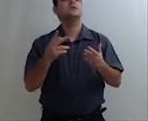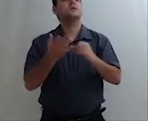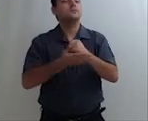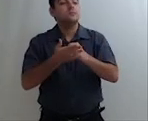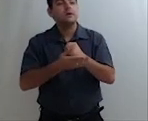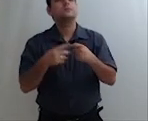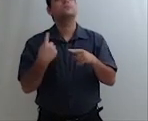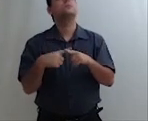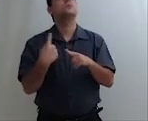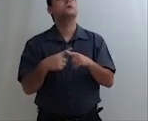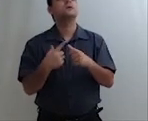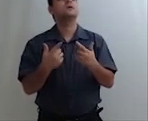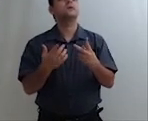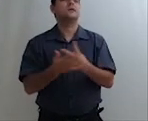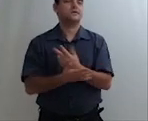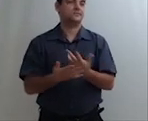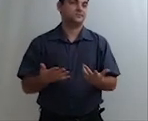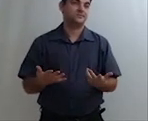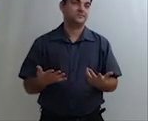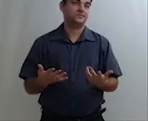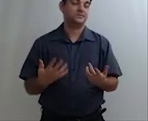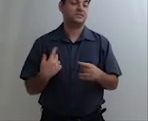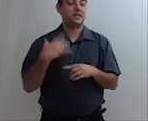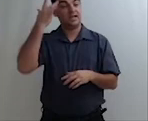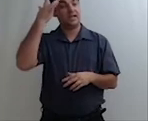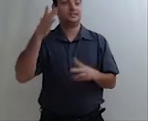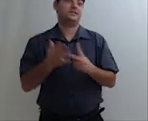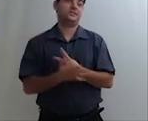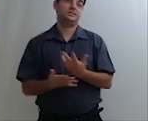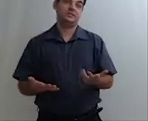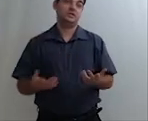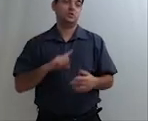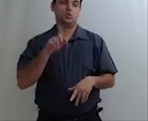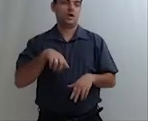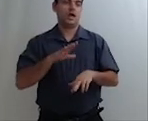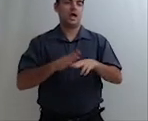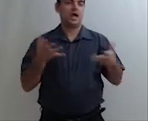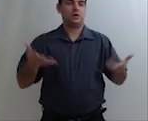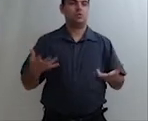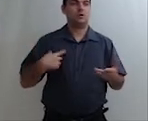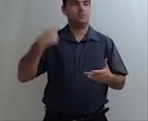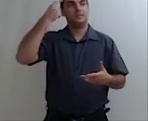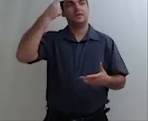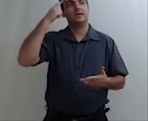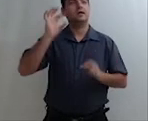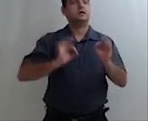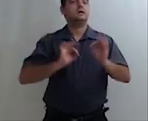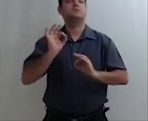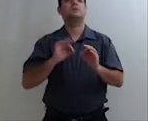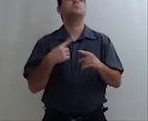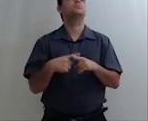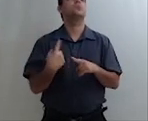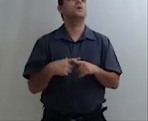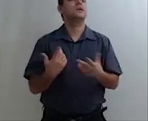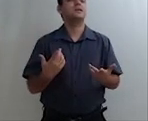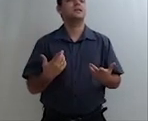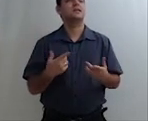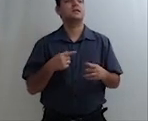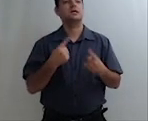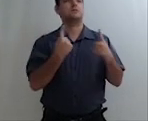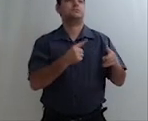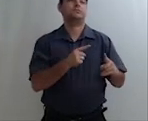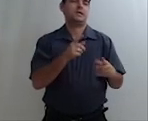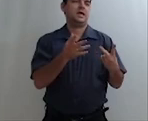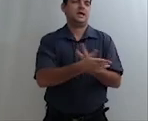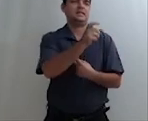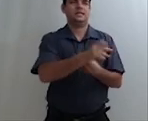decisão agravada Ainda que os considerem inadequados não cabendo ao julgador ao contrário do que argumento embargante apontar a efetiva autonomia do fundamento na notra casa